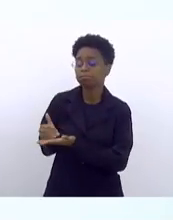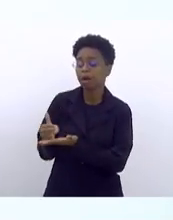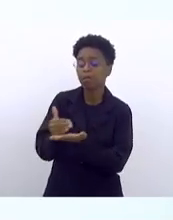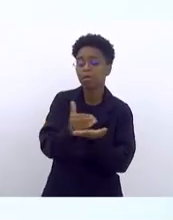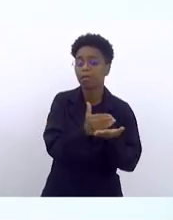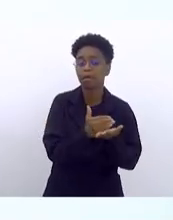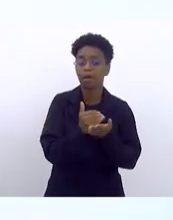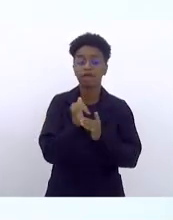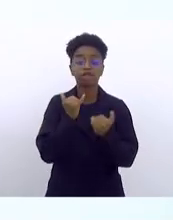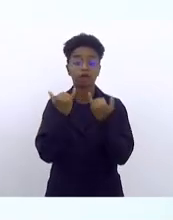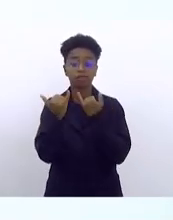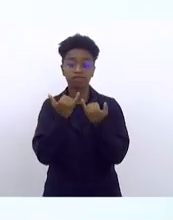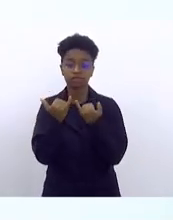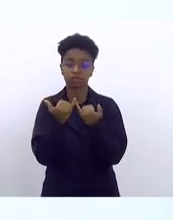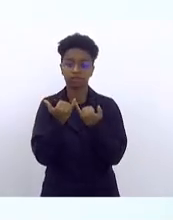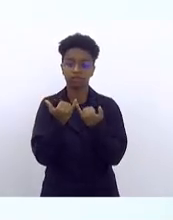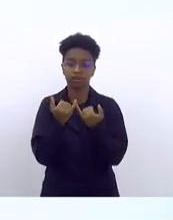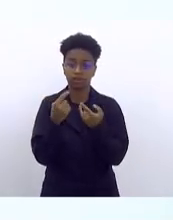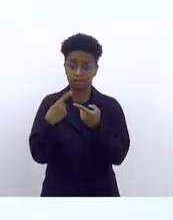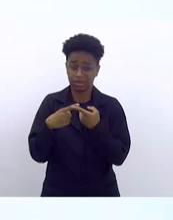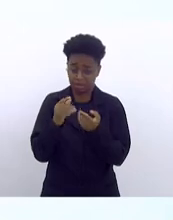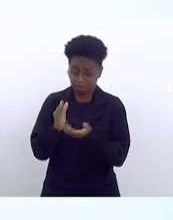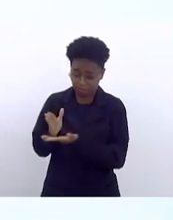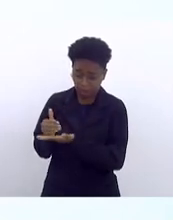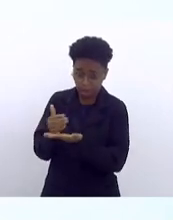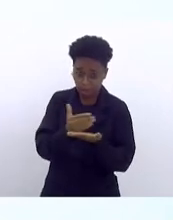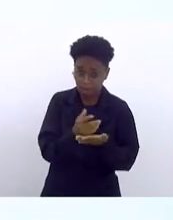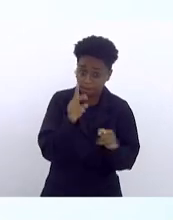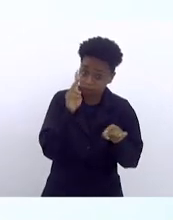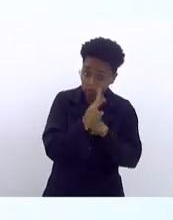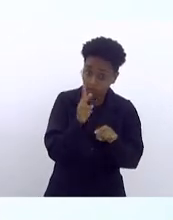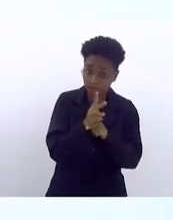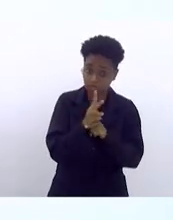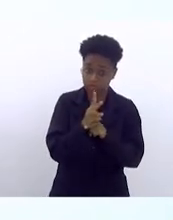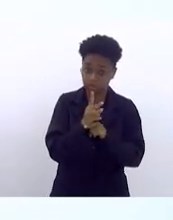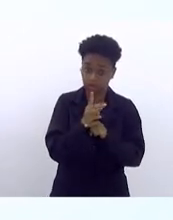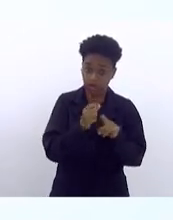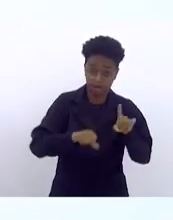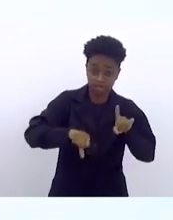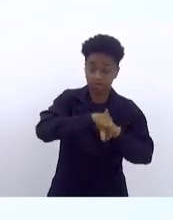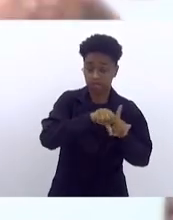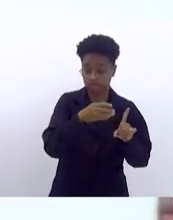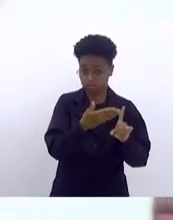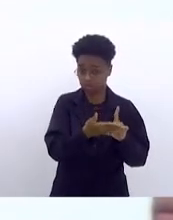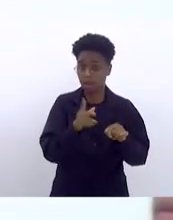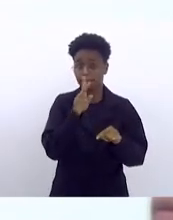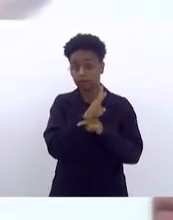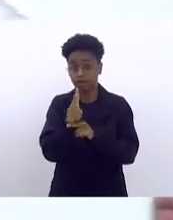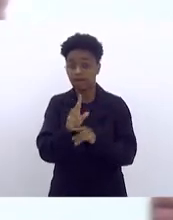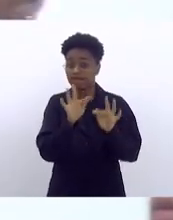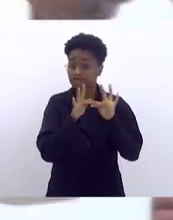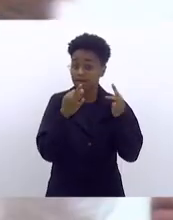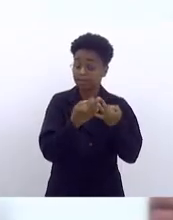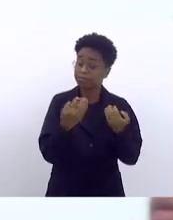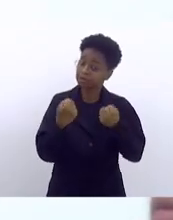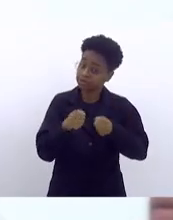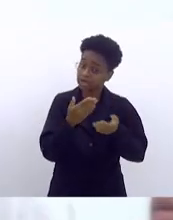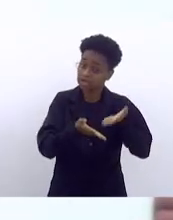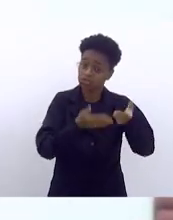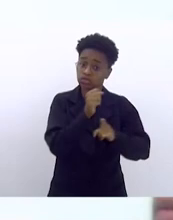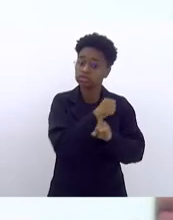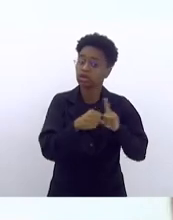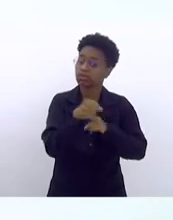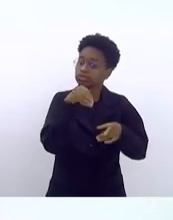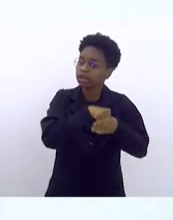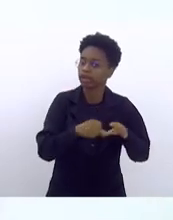para fazer uma coleta dos dados que preserve as vítimas que preserve as famílias você tem que ter o assistente social porque